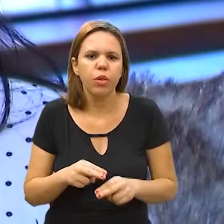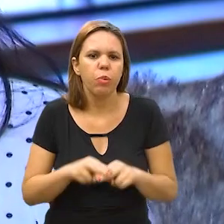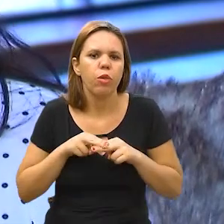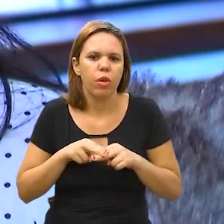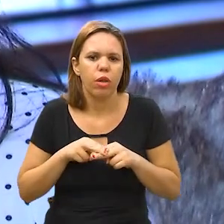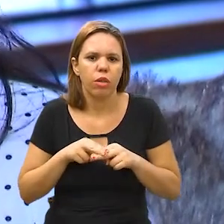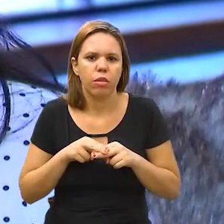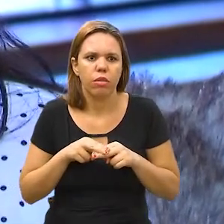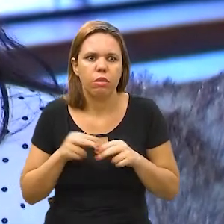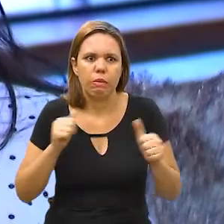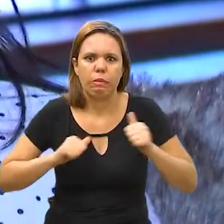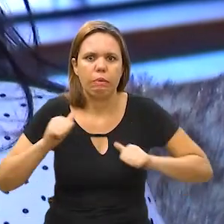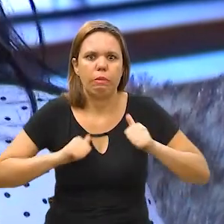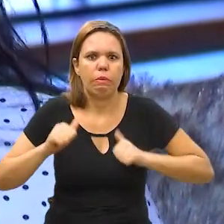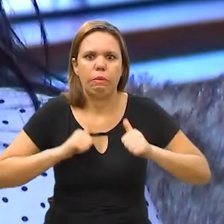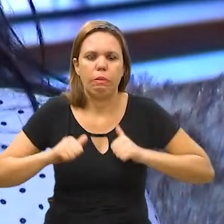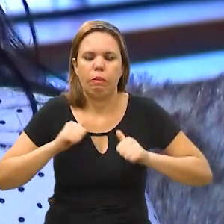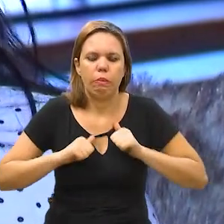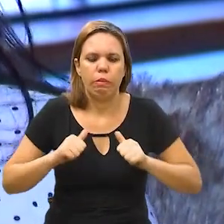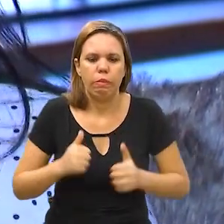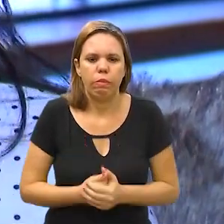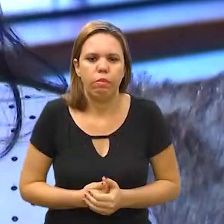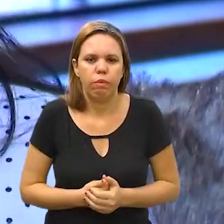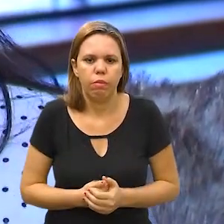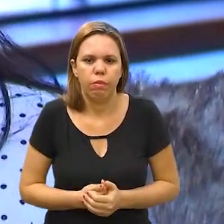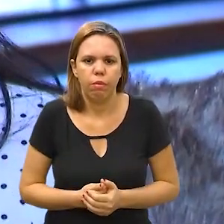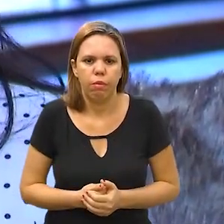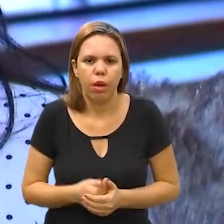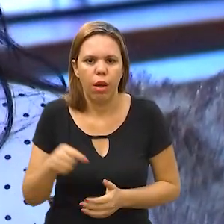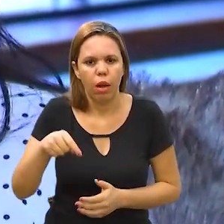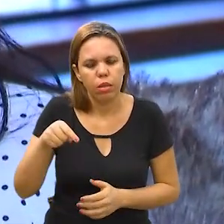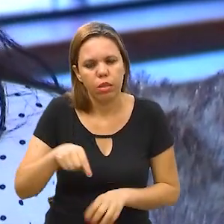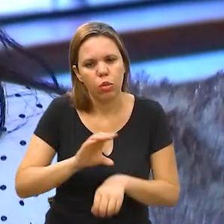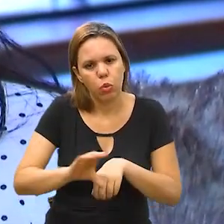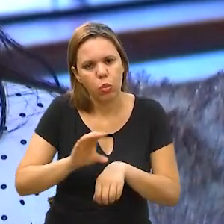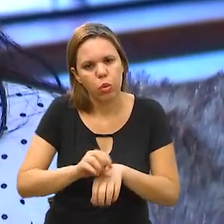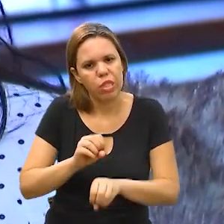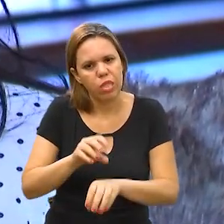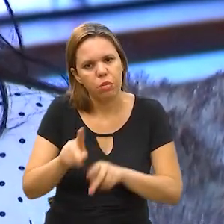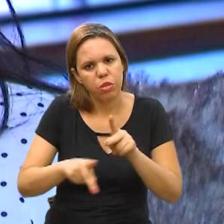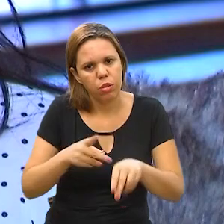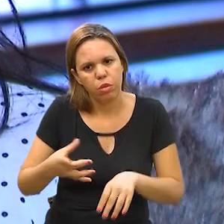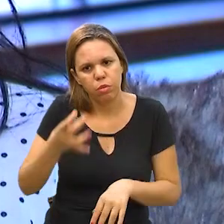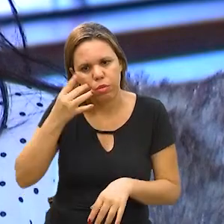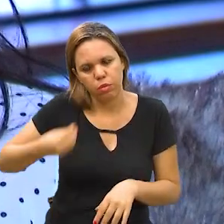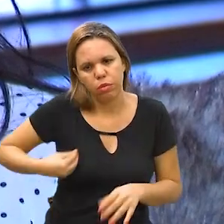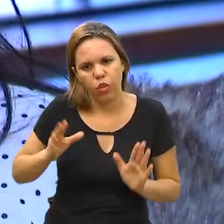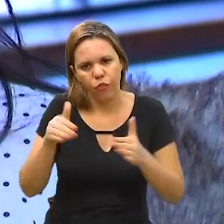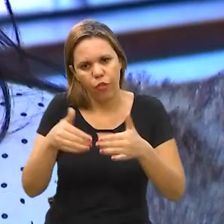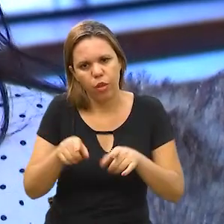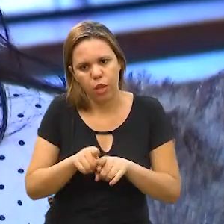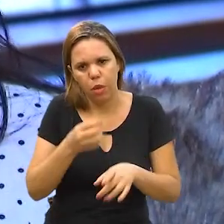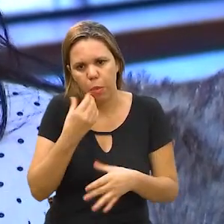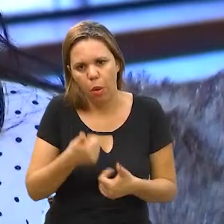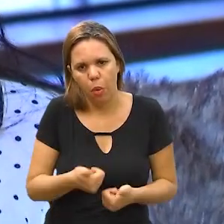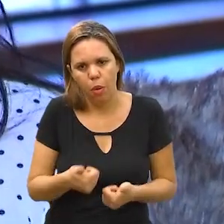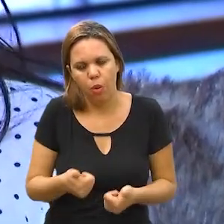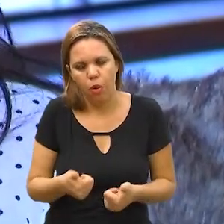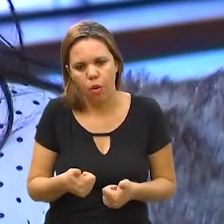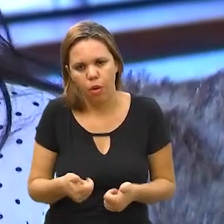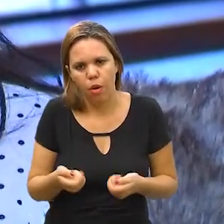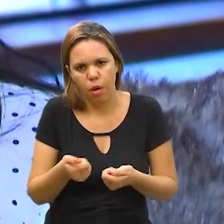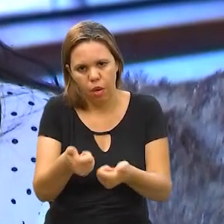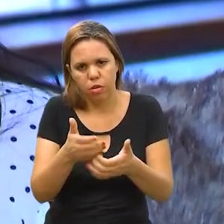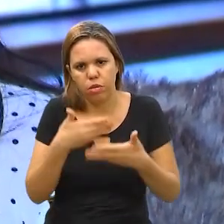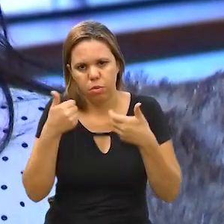desse excesso de ansiedade. E o Mindfulness ensina a pessoa a estar presente, a focar naquilo que ela tem de bom para dar